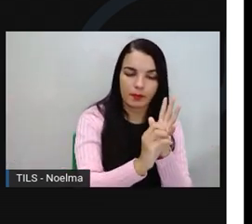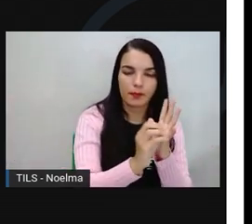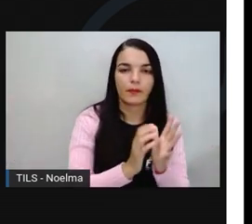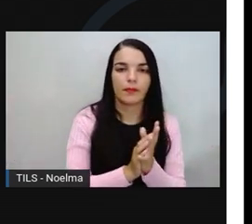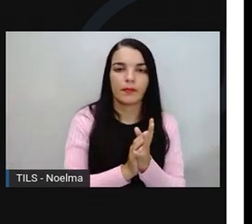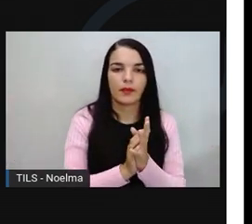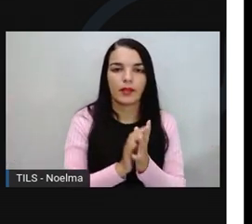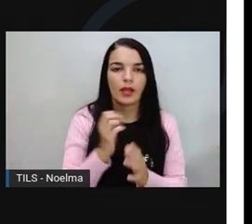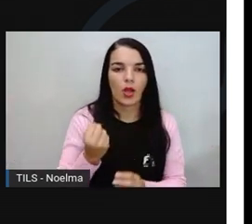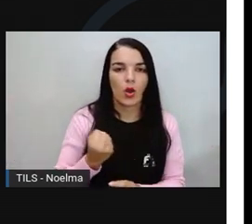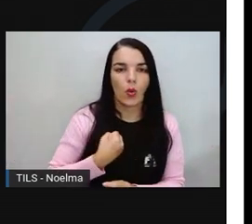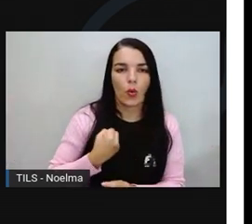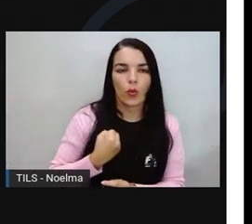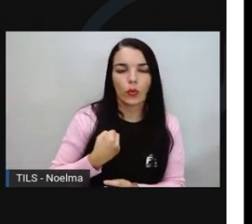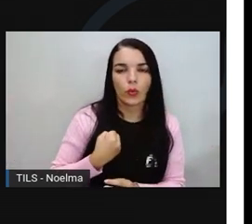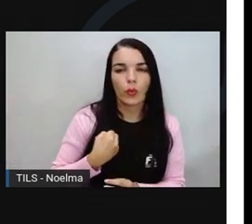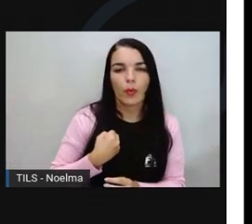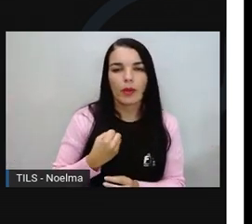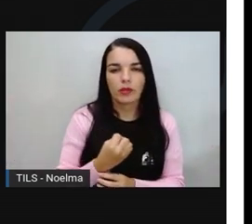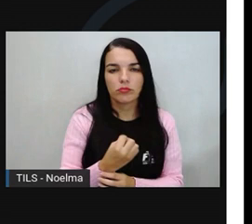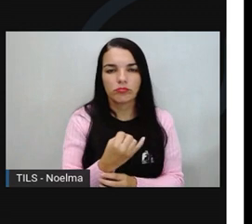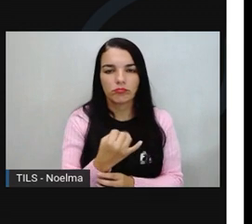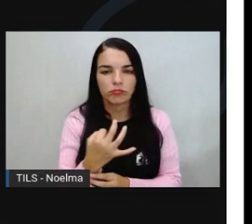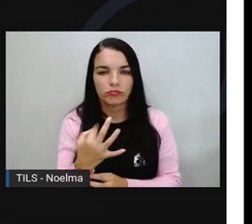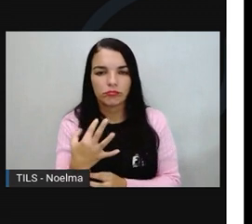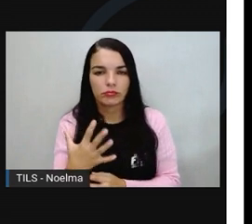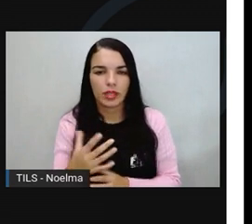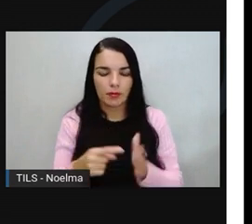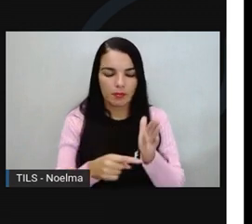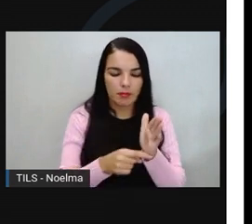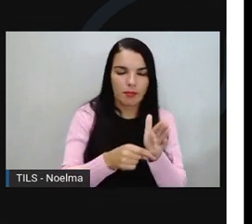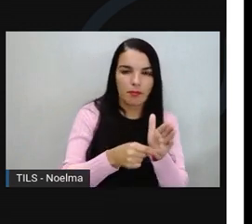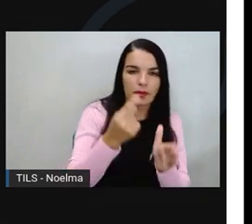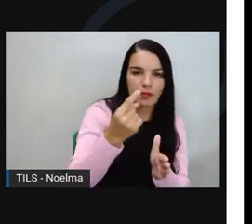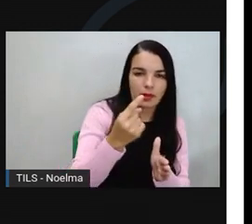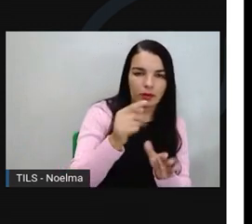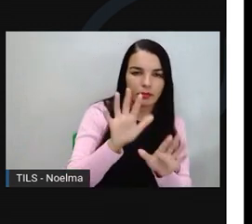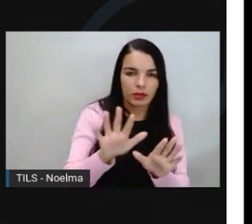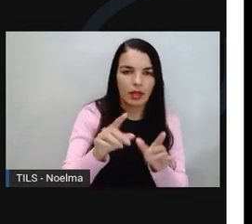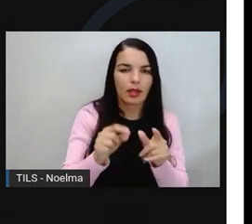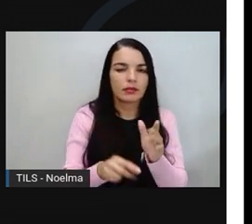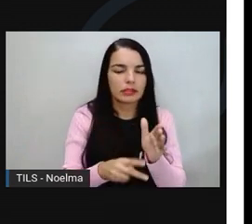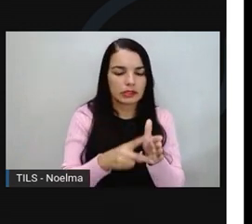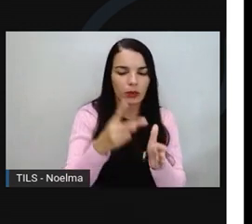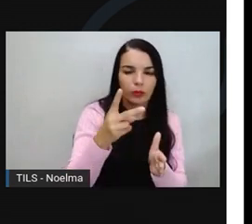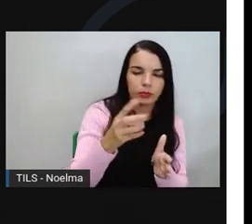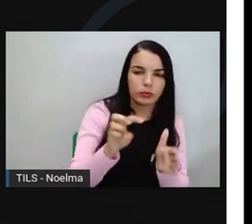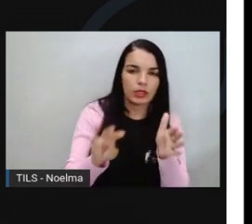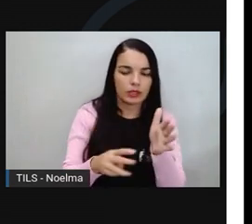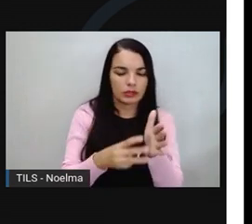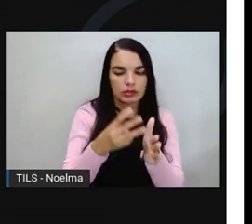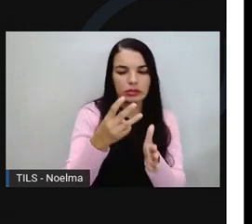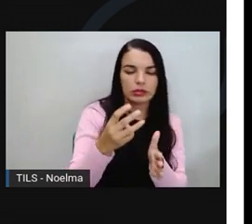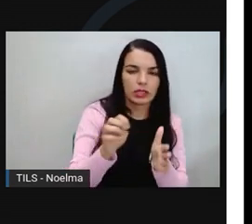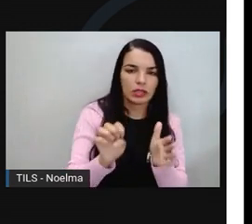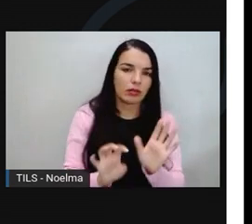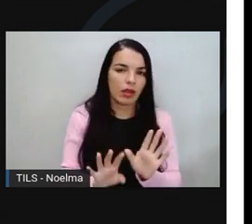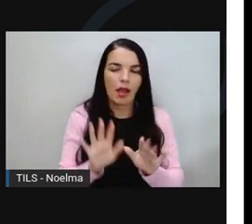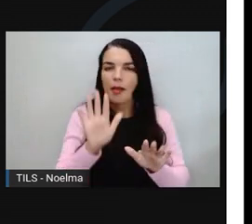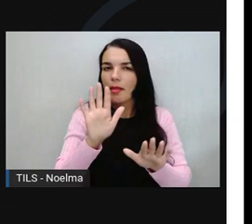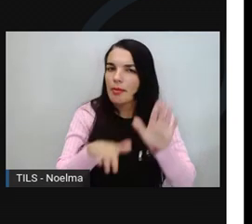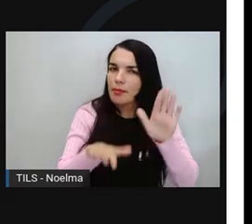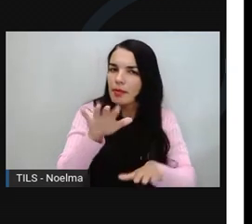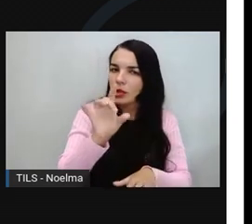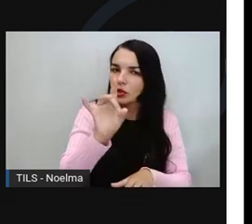O número de elos em uma cadeia alimentar é limitado. Raramente vemos na natureza mais do que 5 ou 6